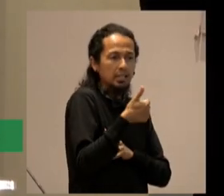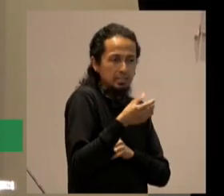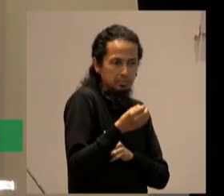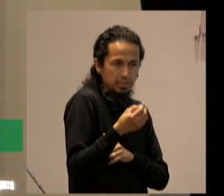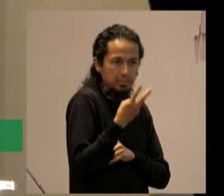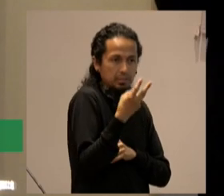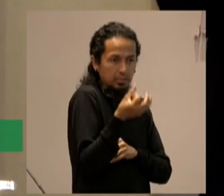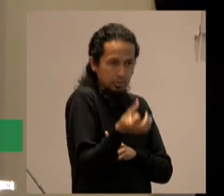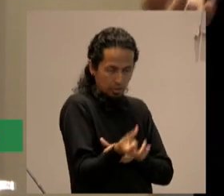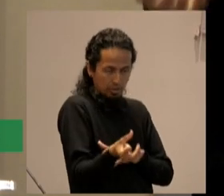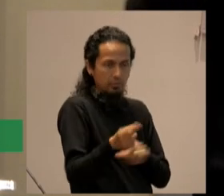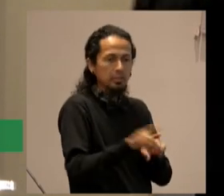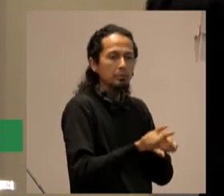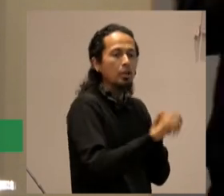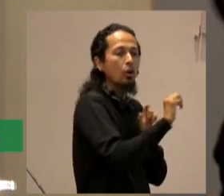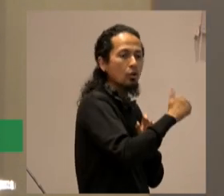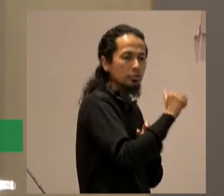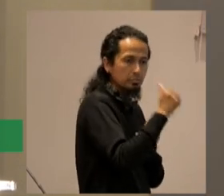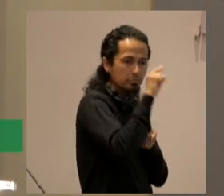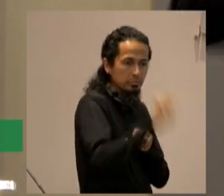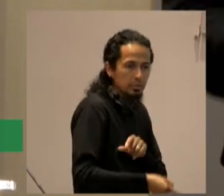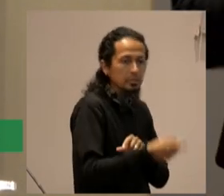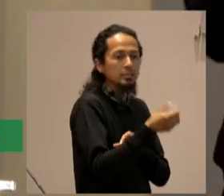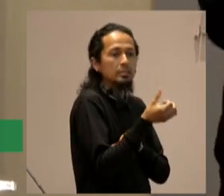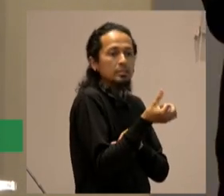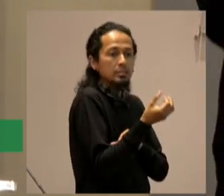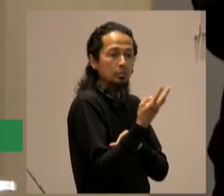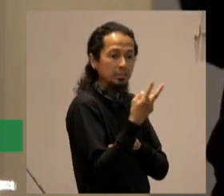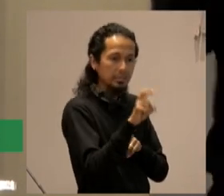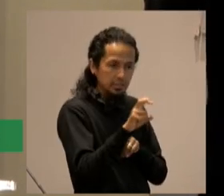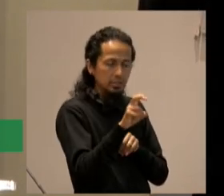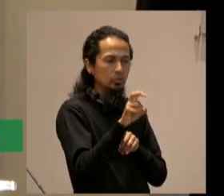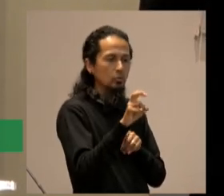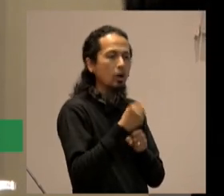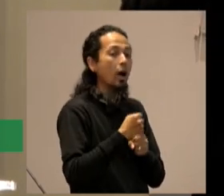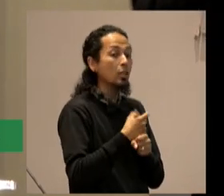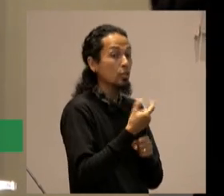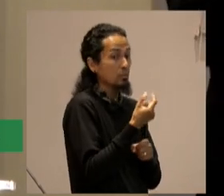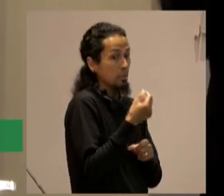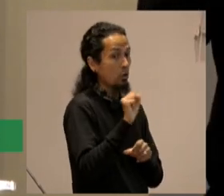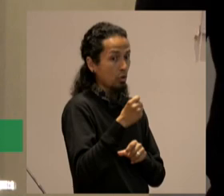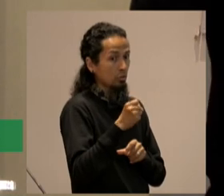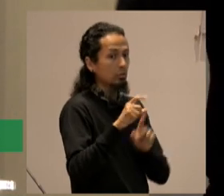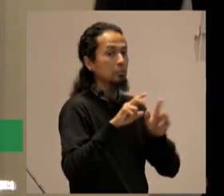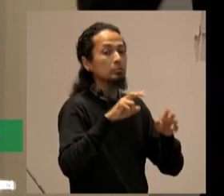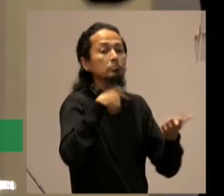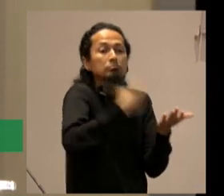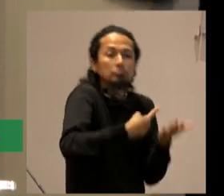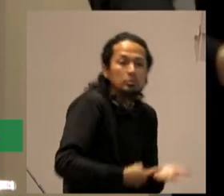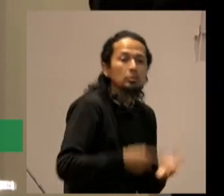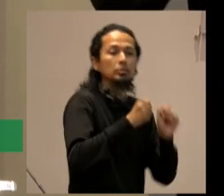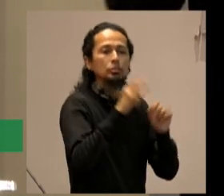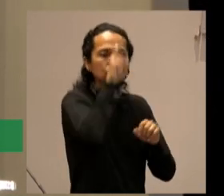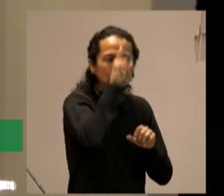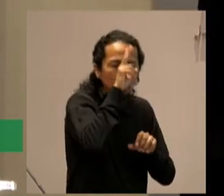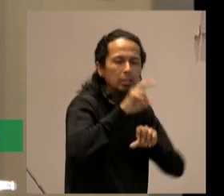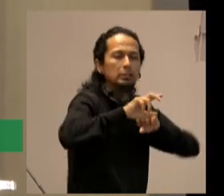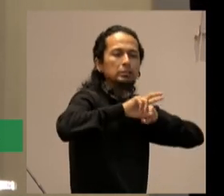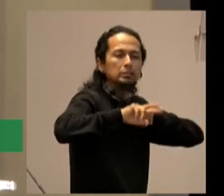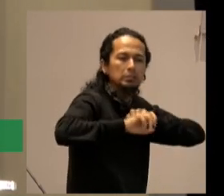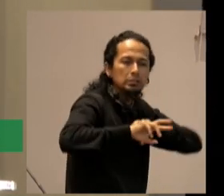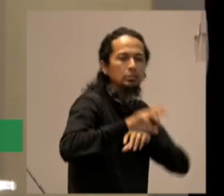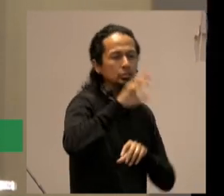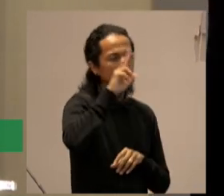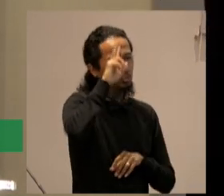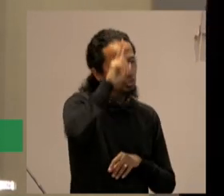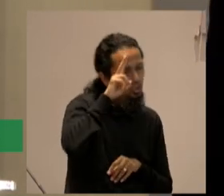e a 11.645, do ano de 2008, que instituem o ensino de história e cultura africana, afro-brasileira